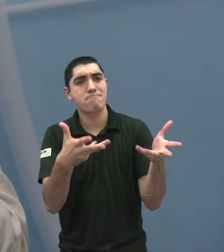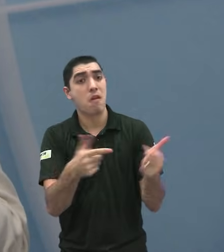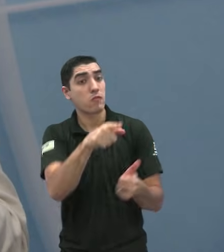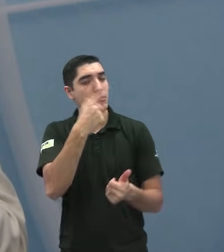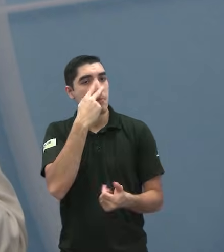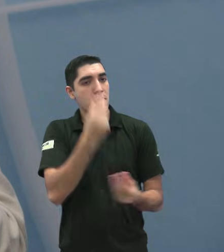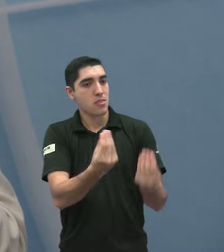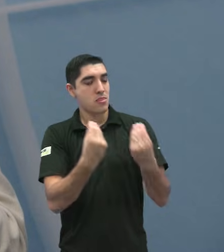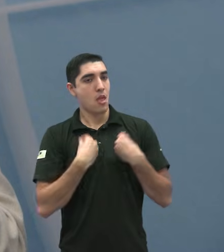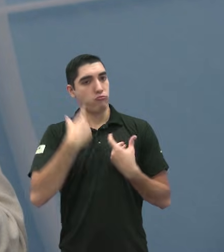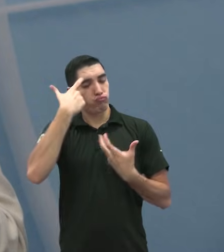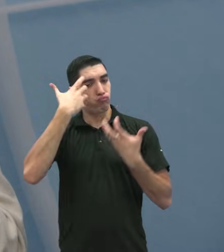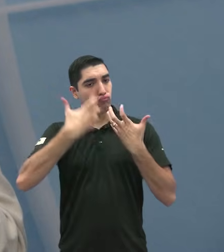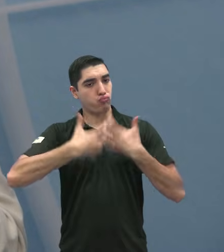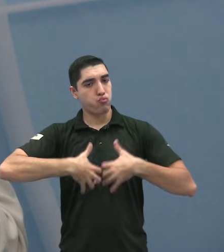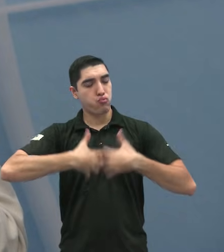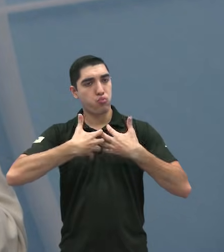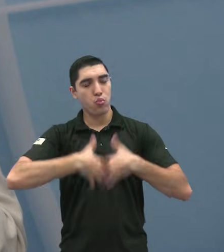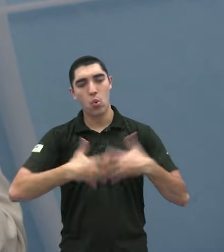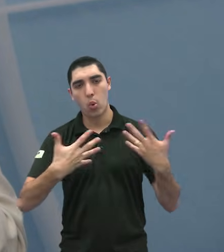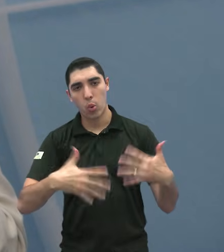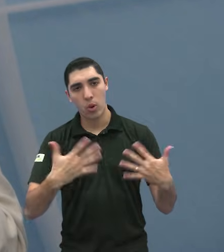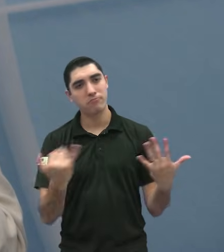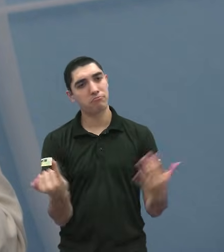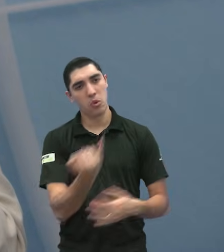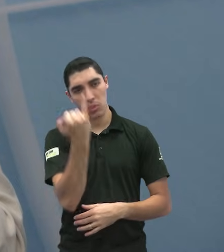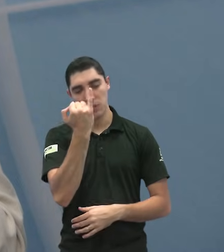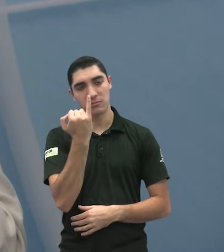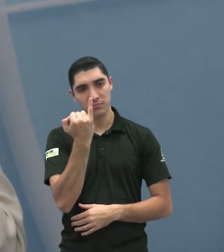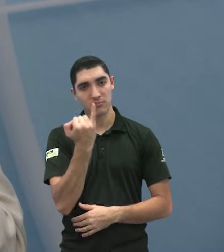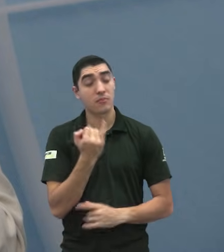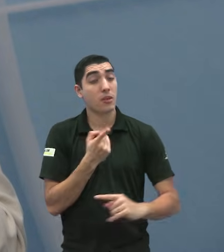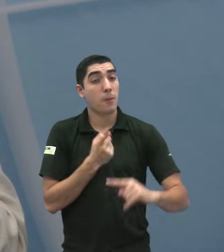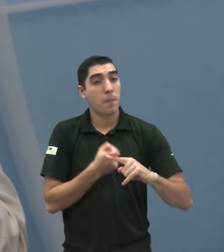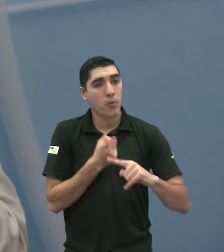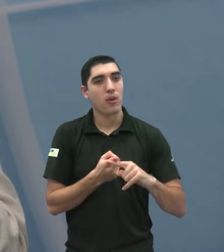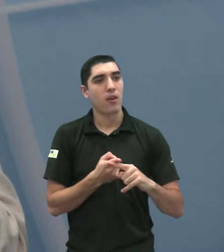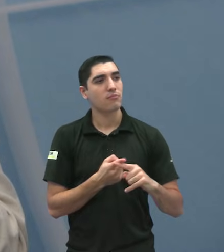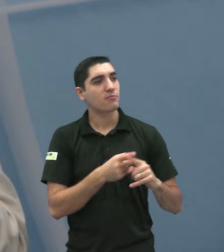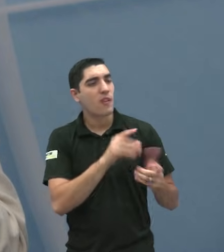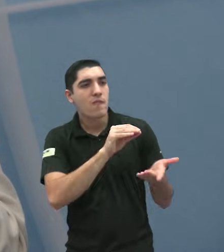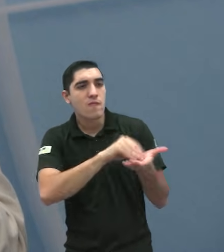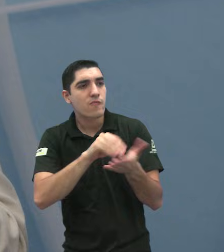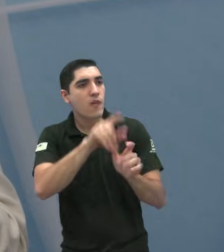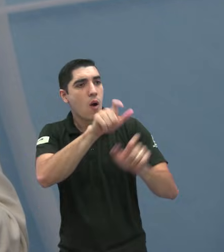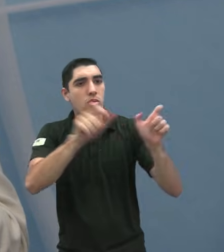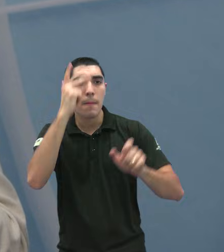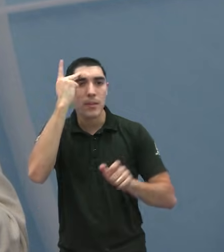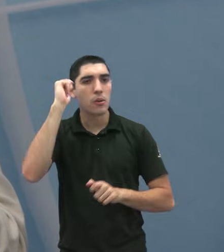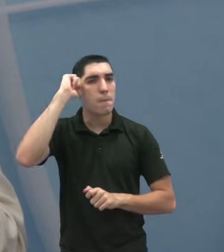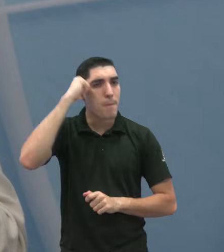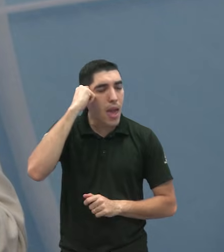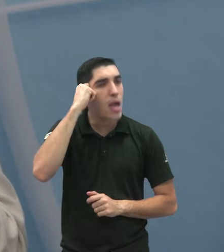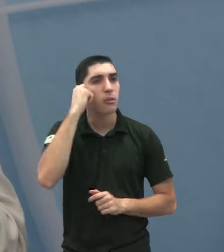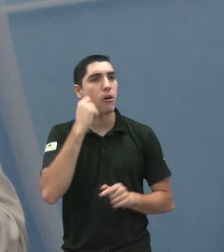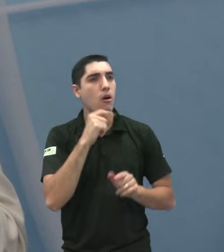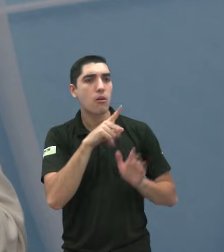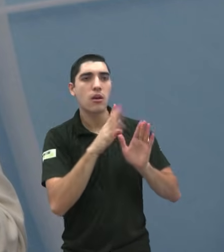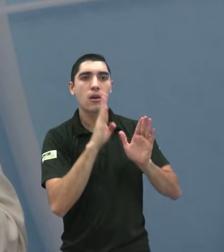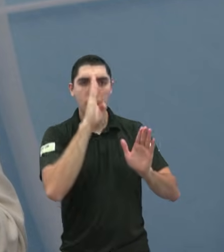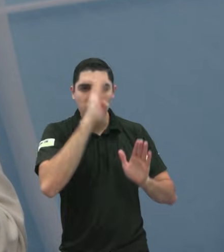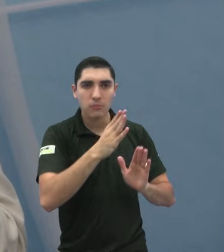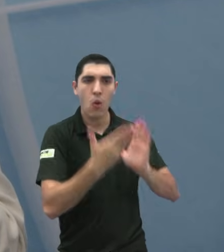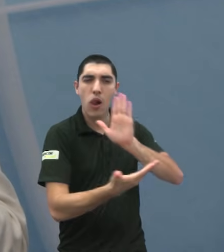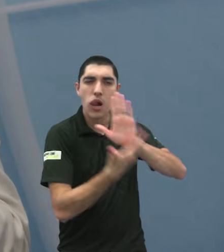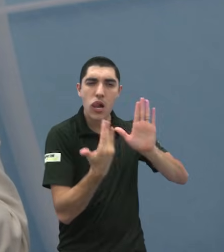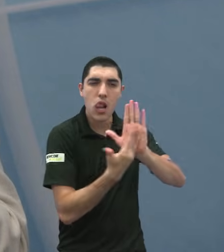pelas reflexões, né, tão importantes que você trouxe para a gente. Essa falta de referências negras nas